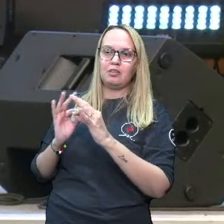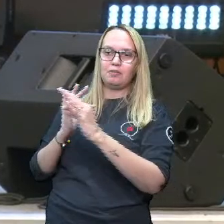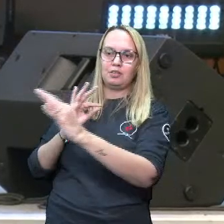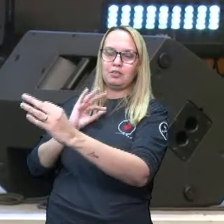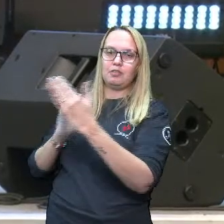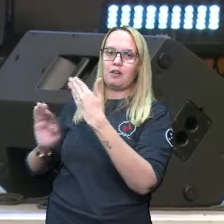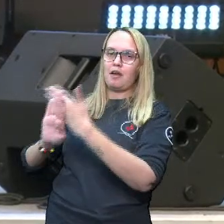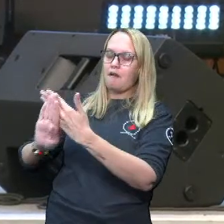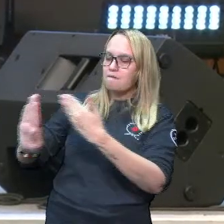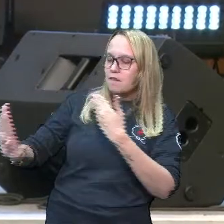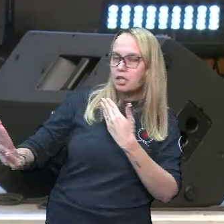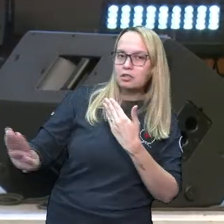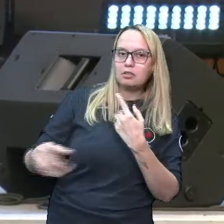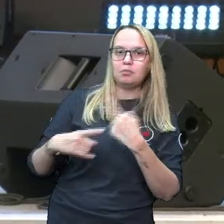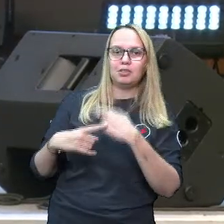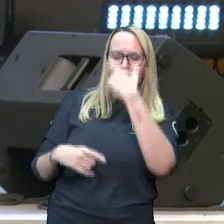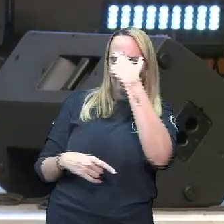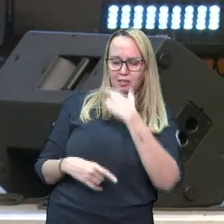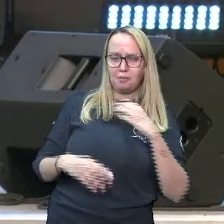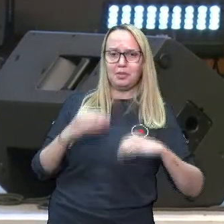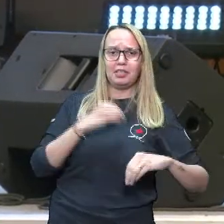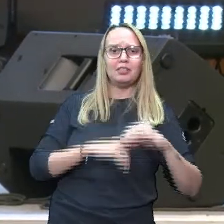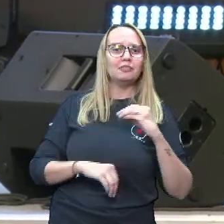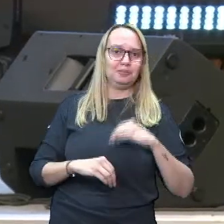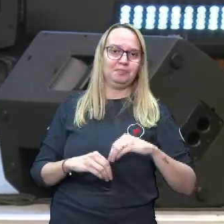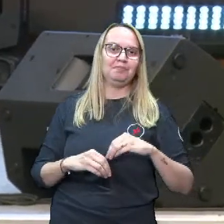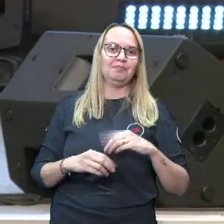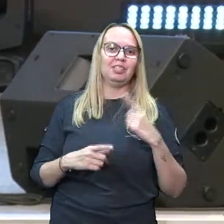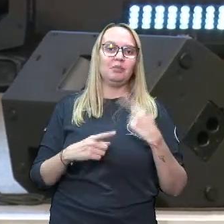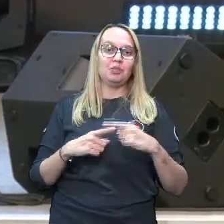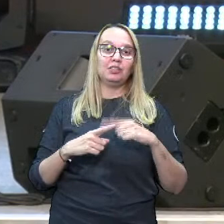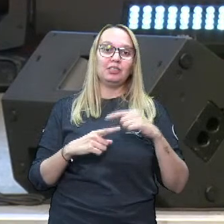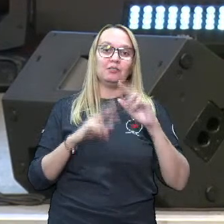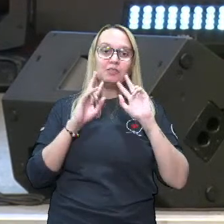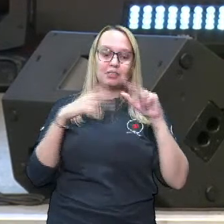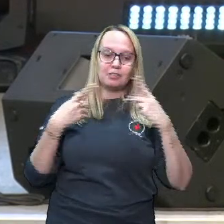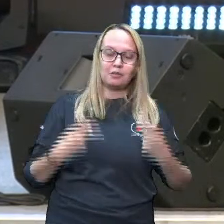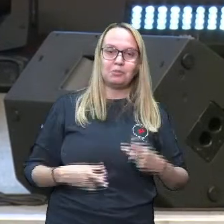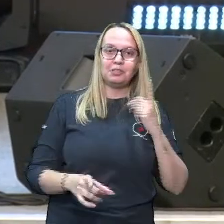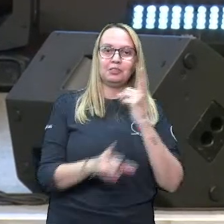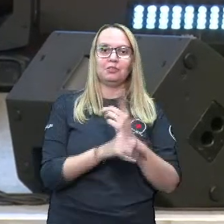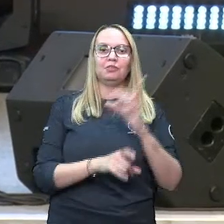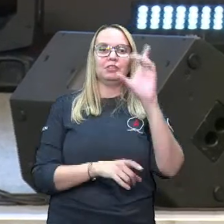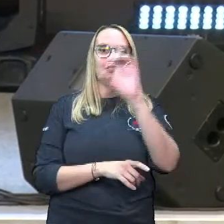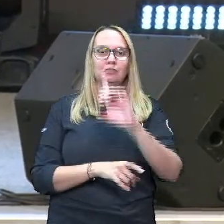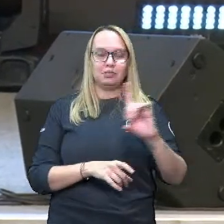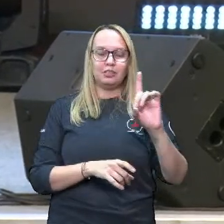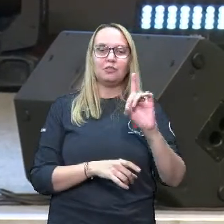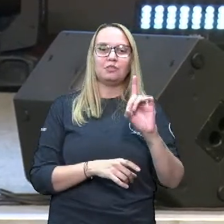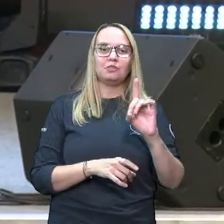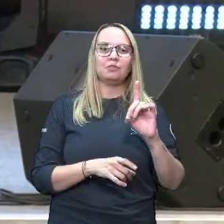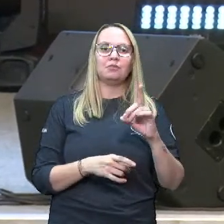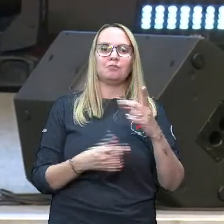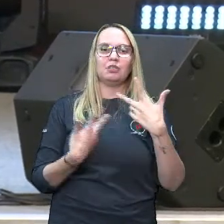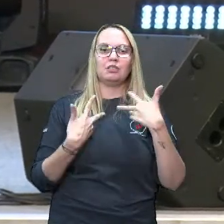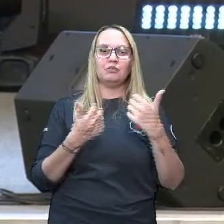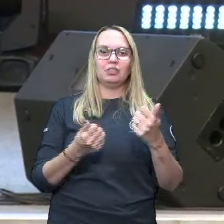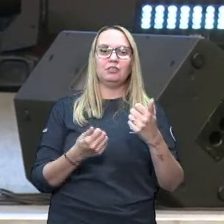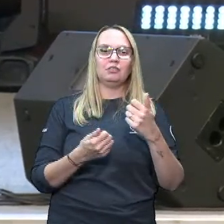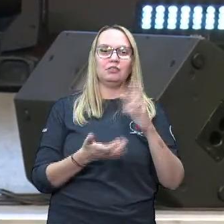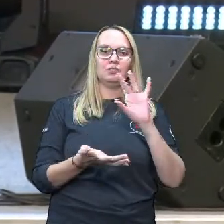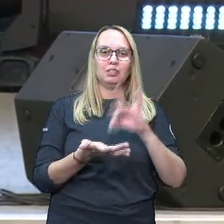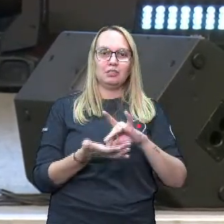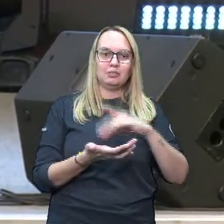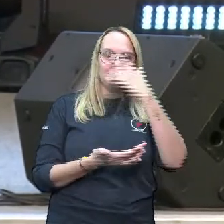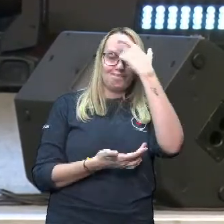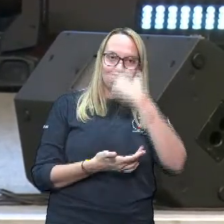Sou pecador. Porque quando o homem encontra com Deus, ele descobre a sua real condição.